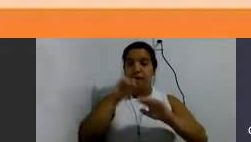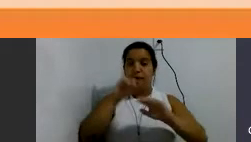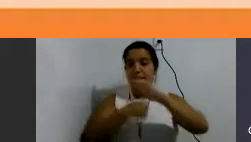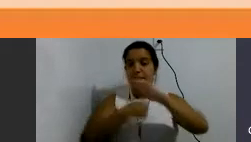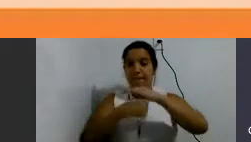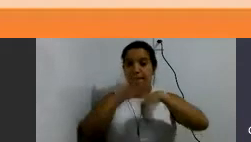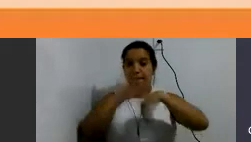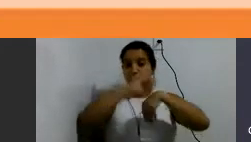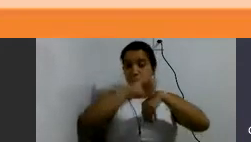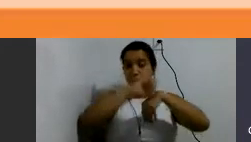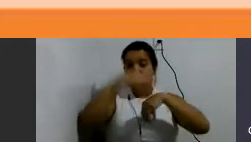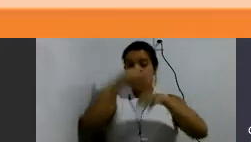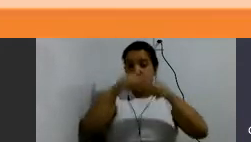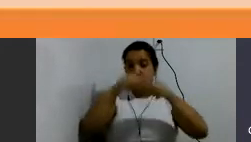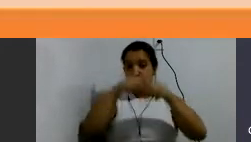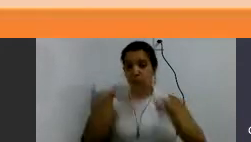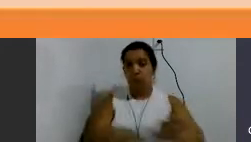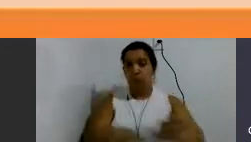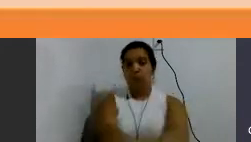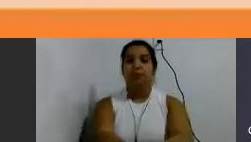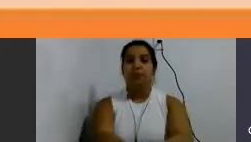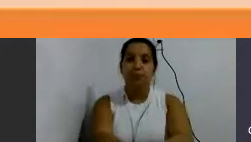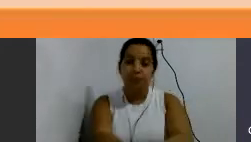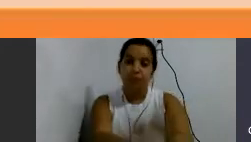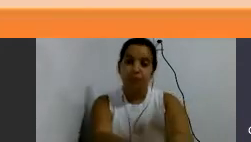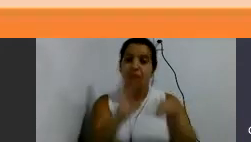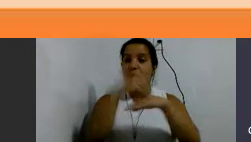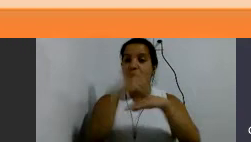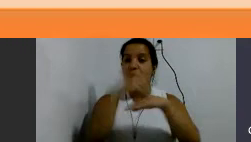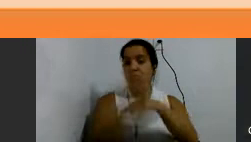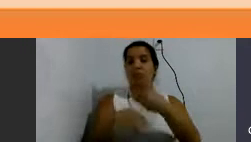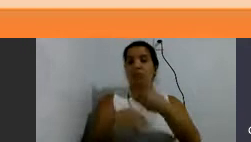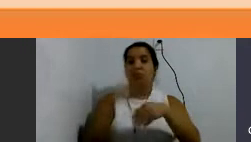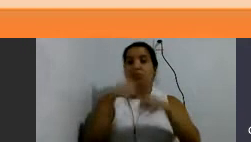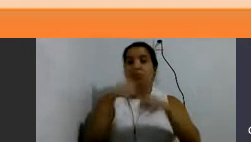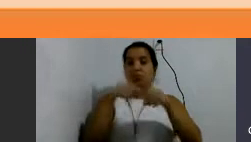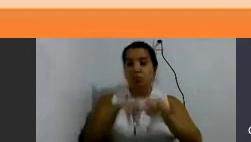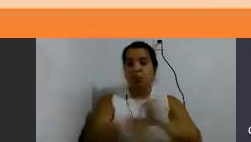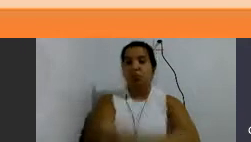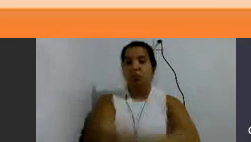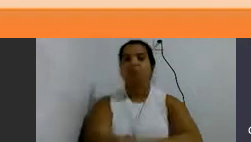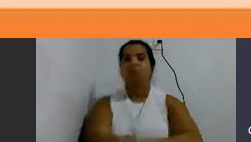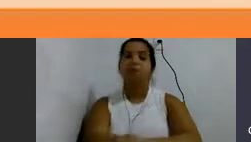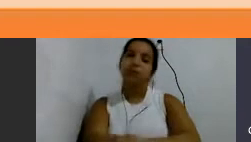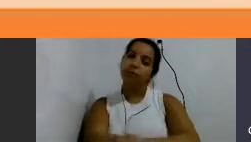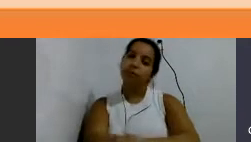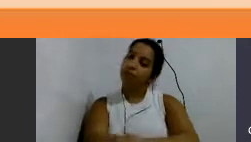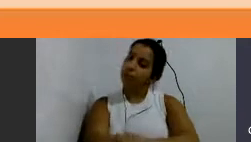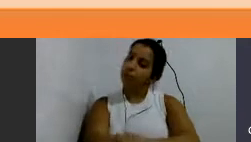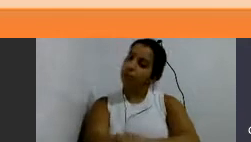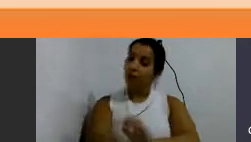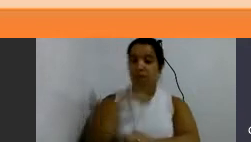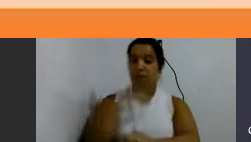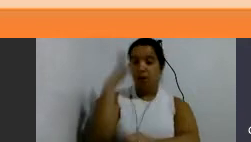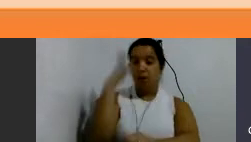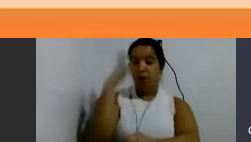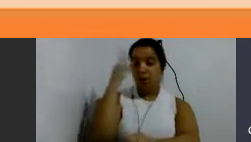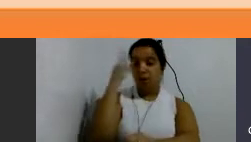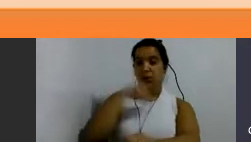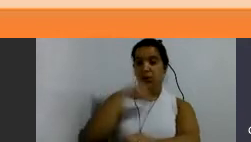anterior, o cinetoplasta está atrás do núcleo. Então, aqui a gente tem outra imagem, que a gente vê